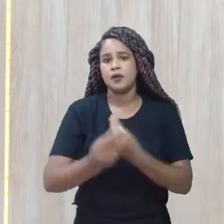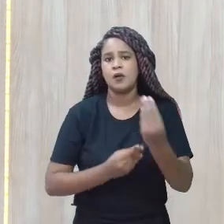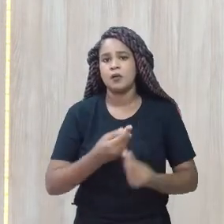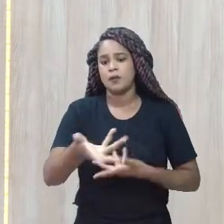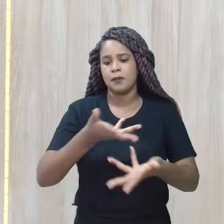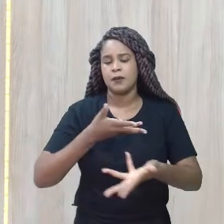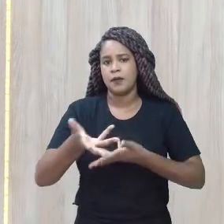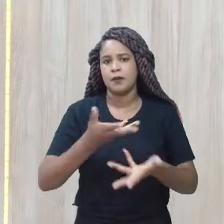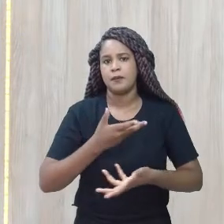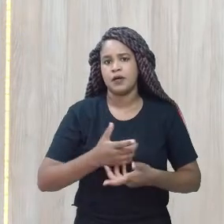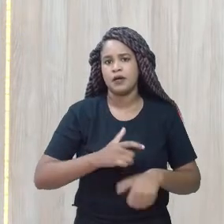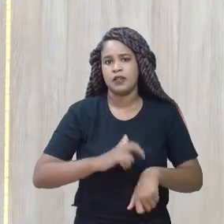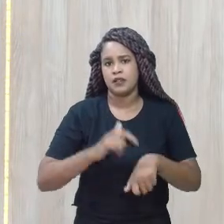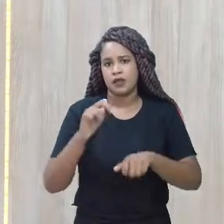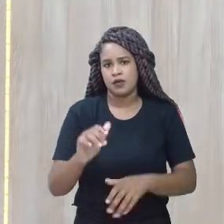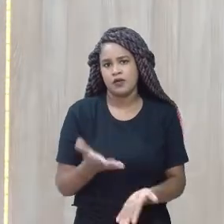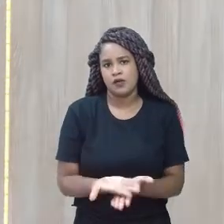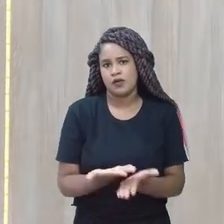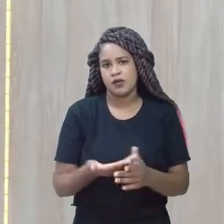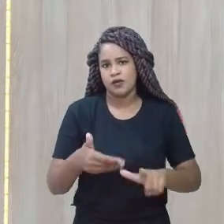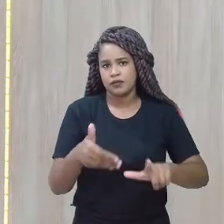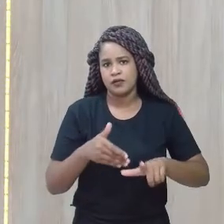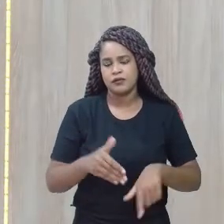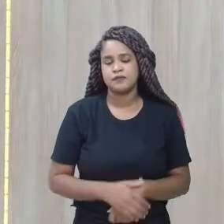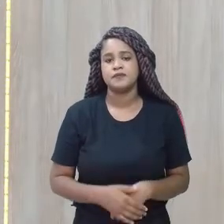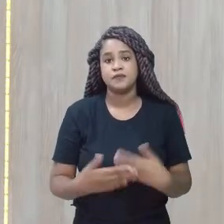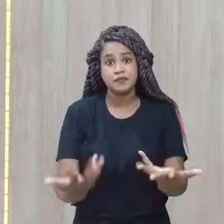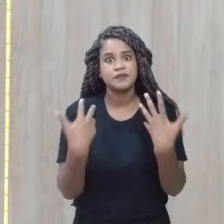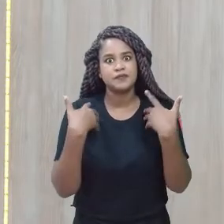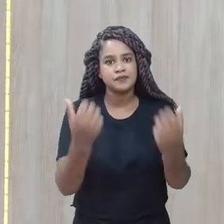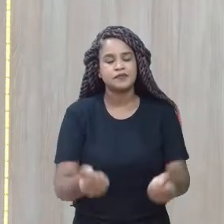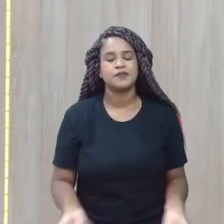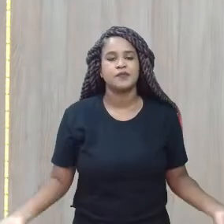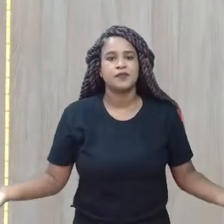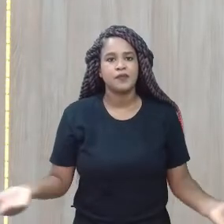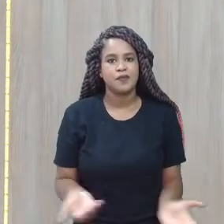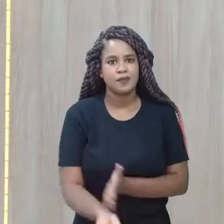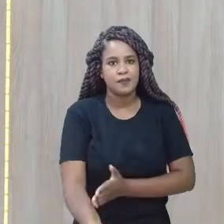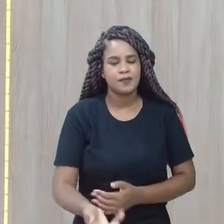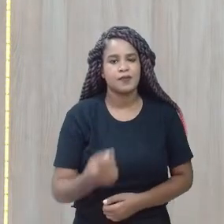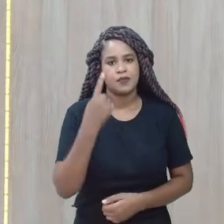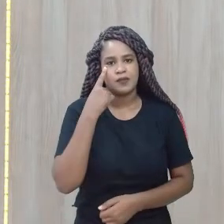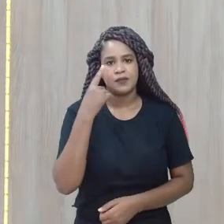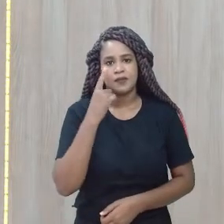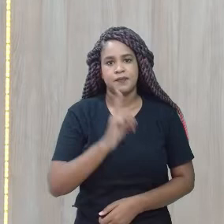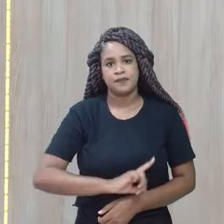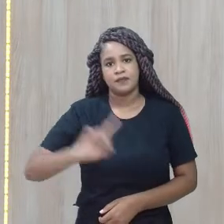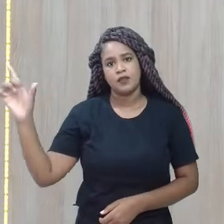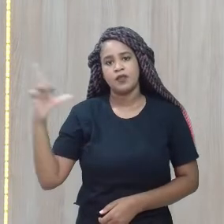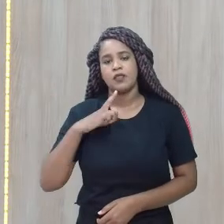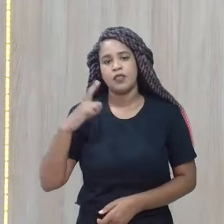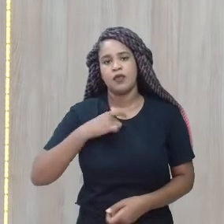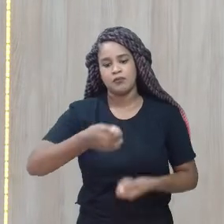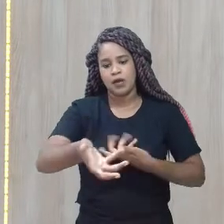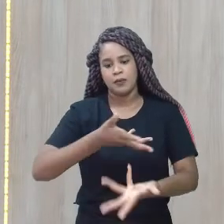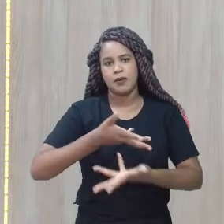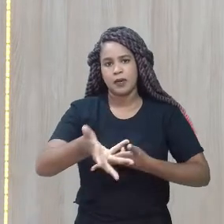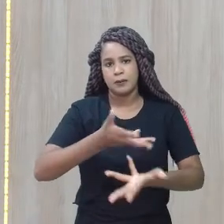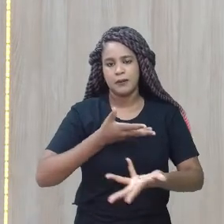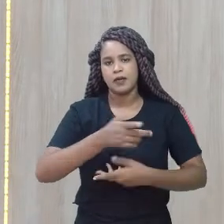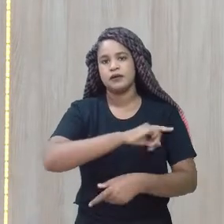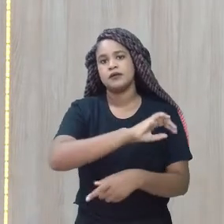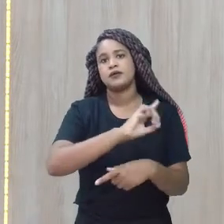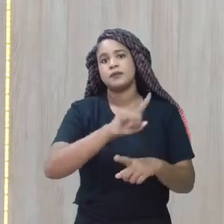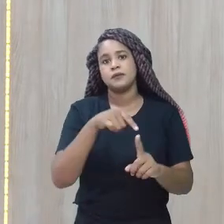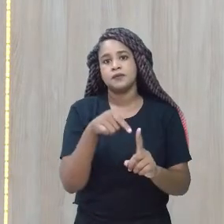interagir nas nossas aulas, tá certo? Então, vamos nessa, né? Olha, a gente tá com essa ideia da interatividade aqui e aí